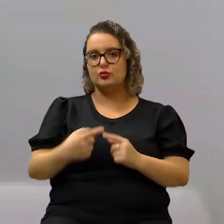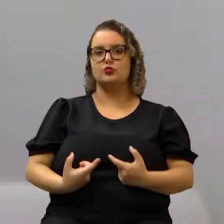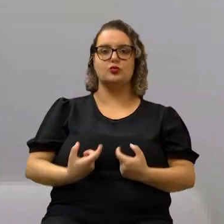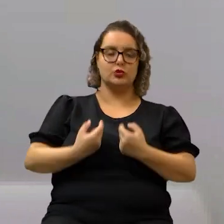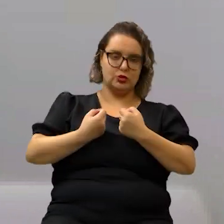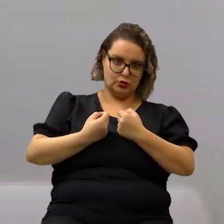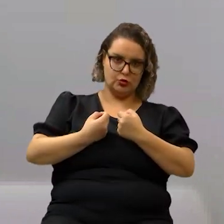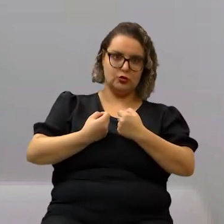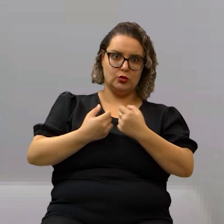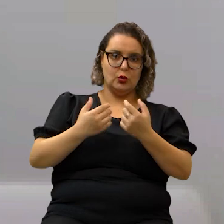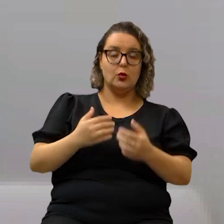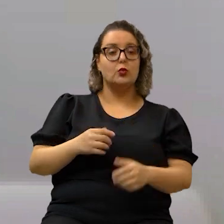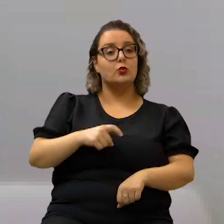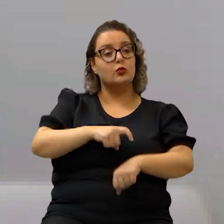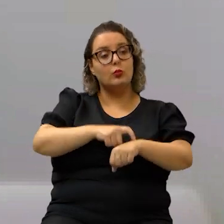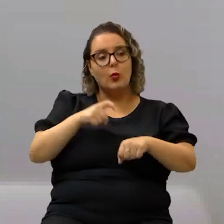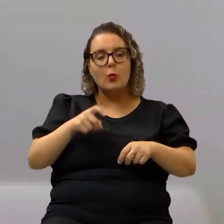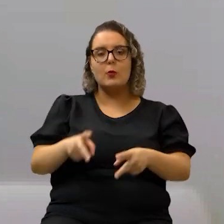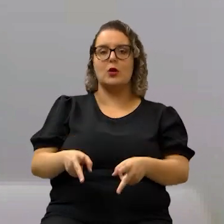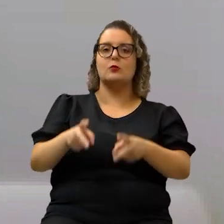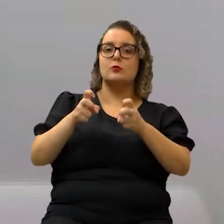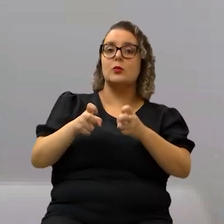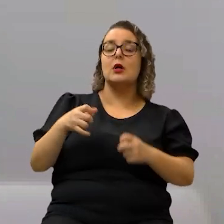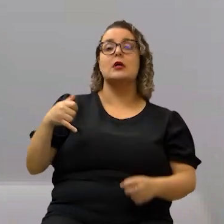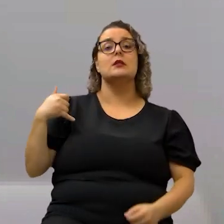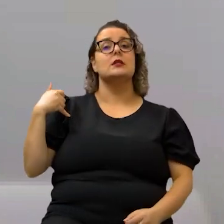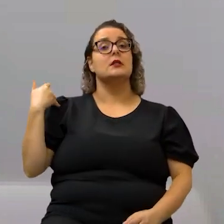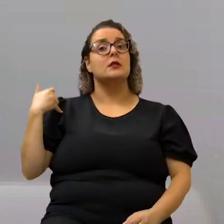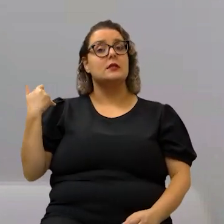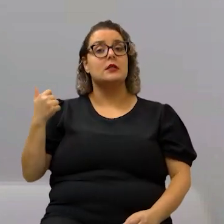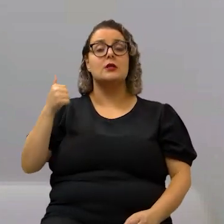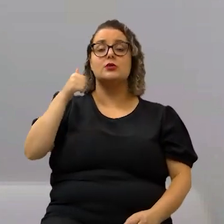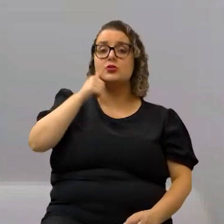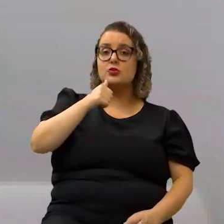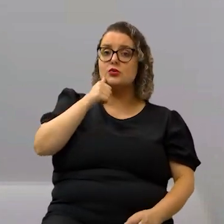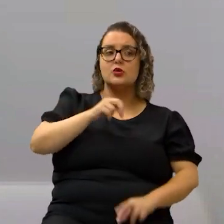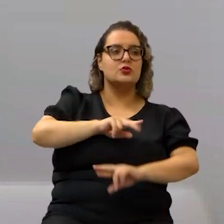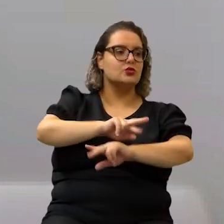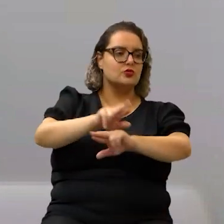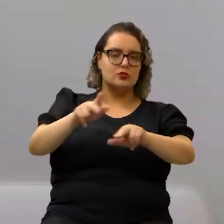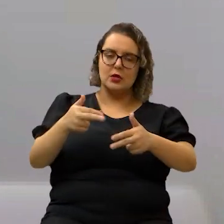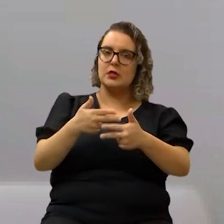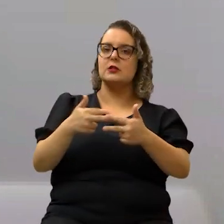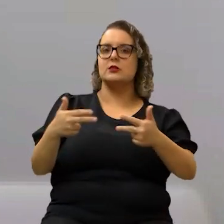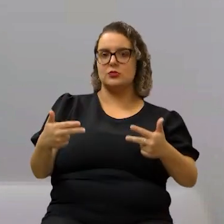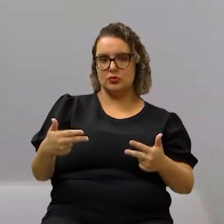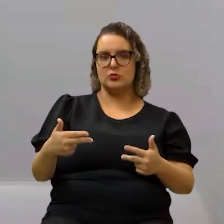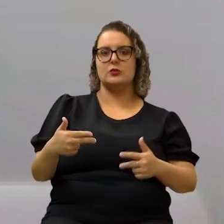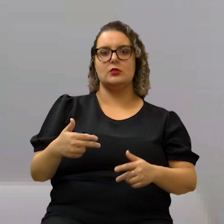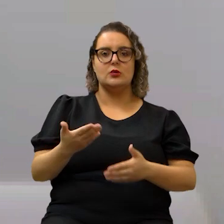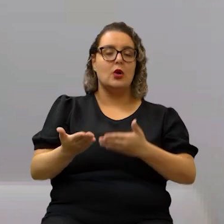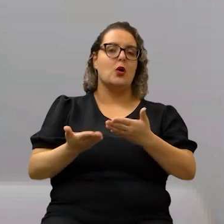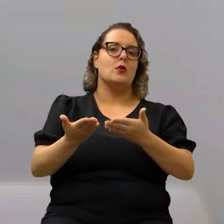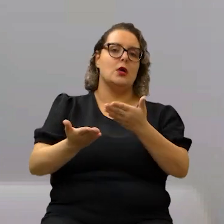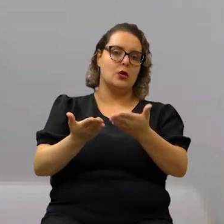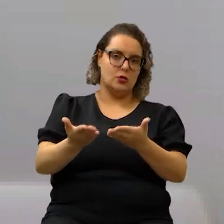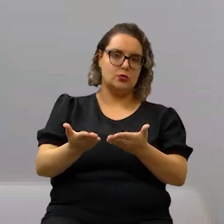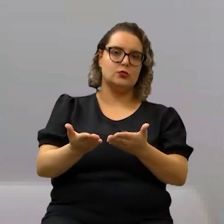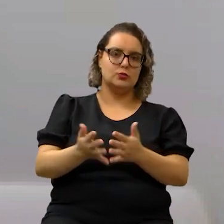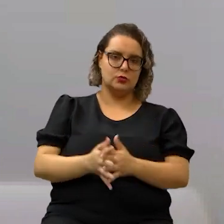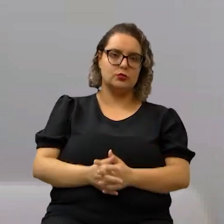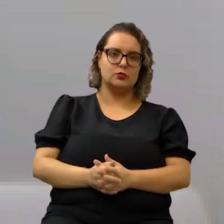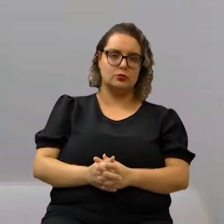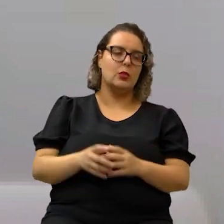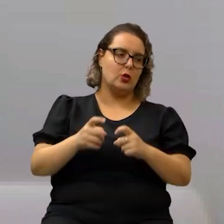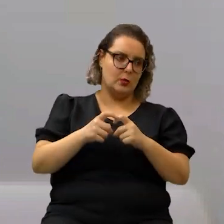de câncer, do estágio em que ele foi detectado, da idade da mulher, de uma série de fatores que vão ser